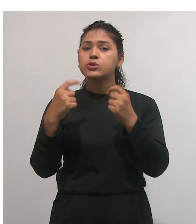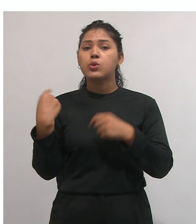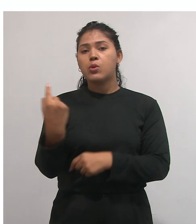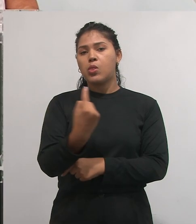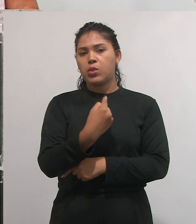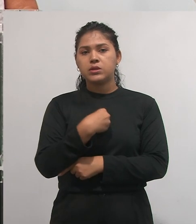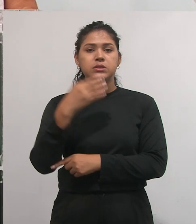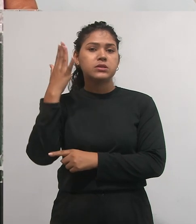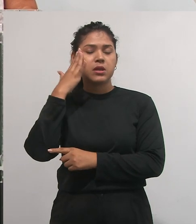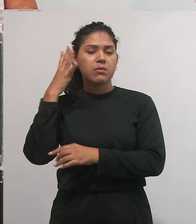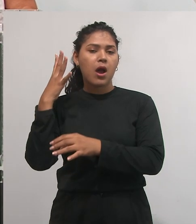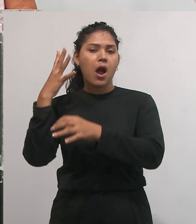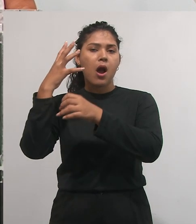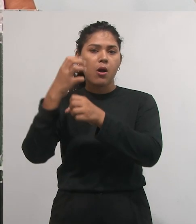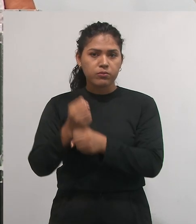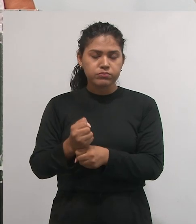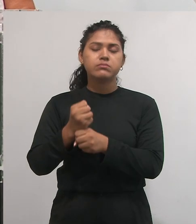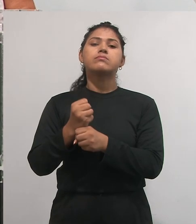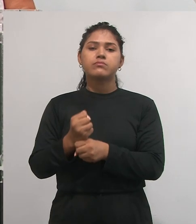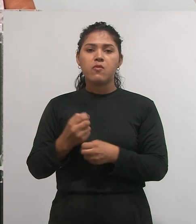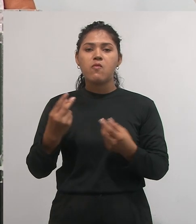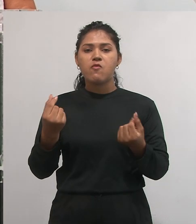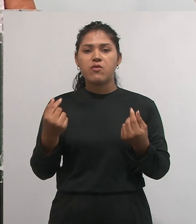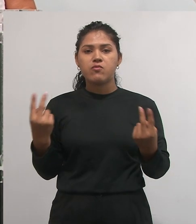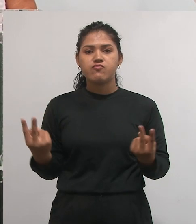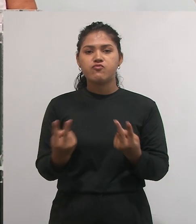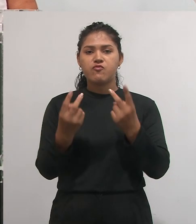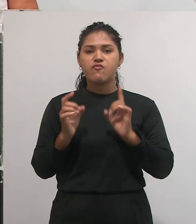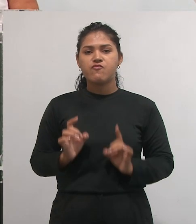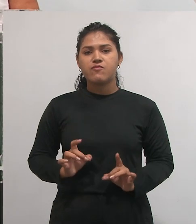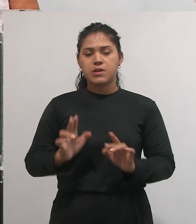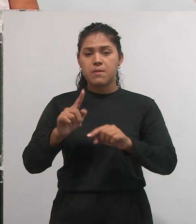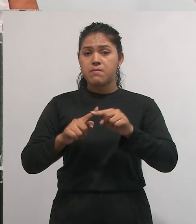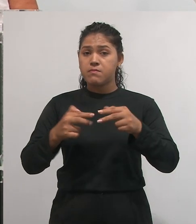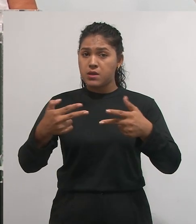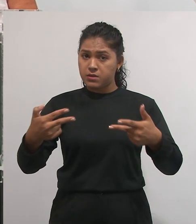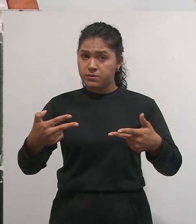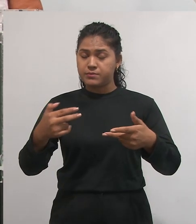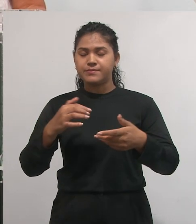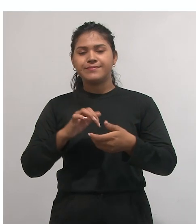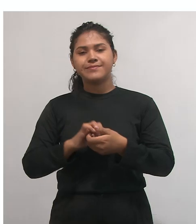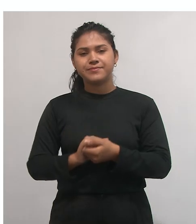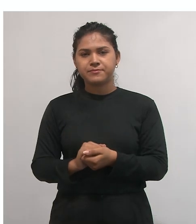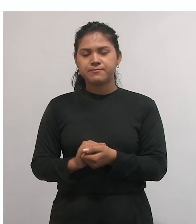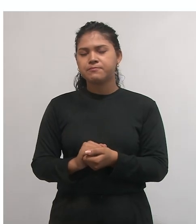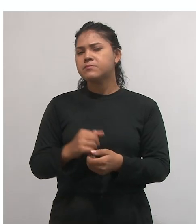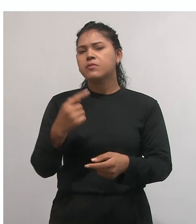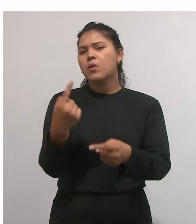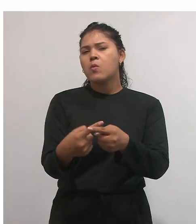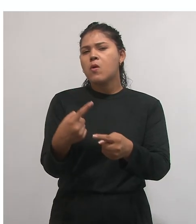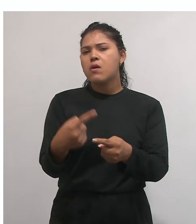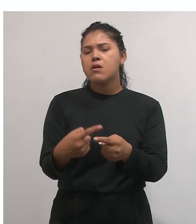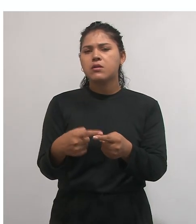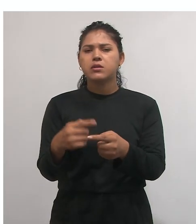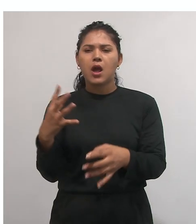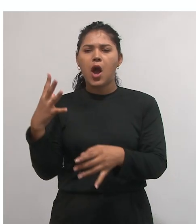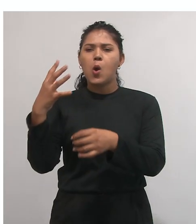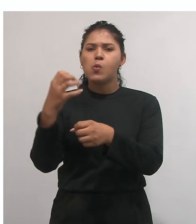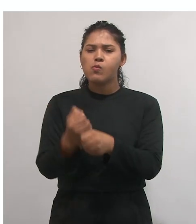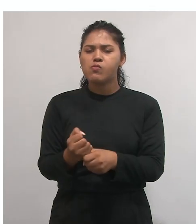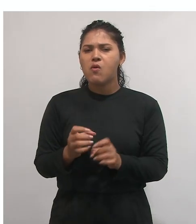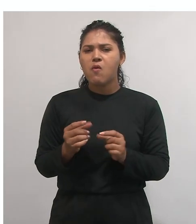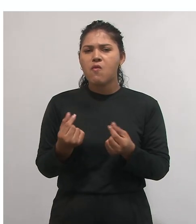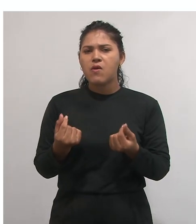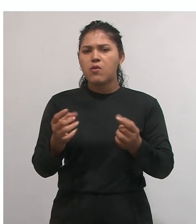gente fazer essa formação do preço de venda. Bora lá! Por que formar o preço de